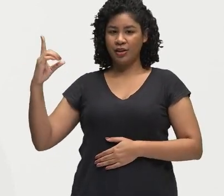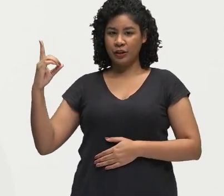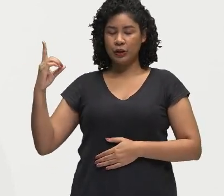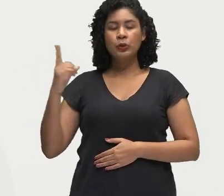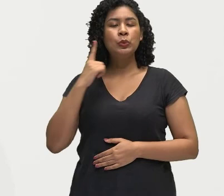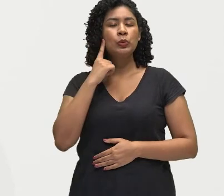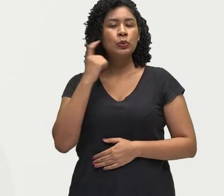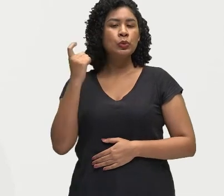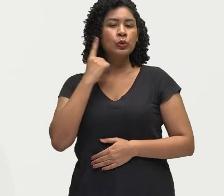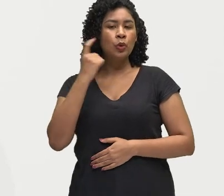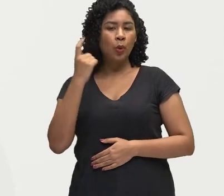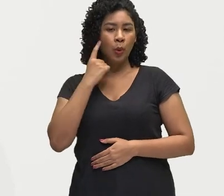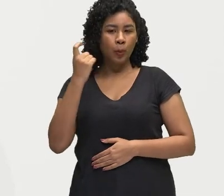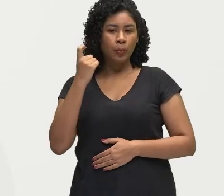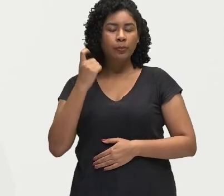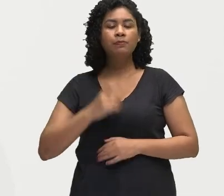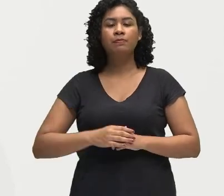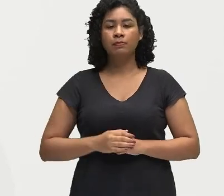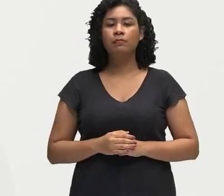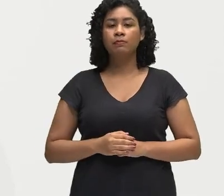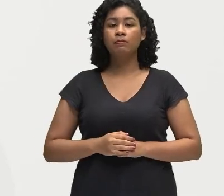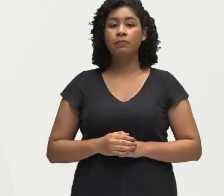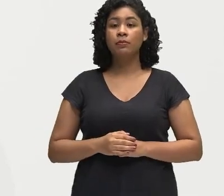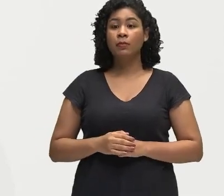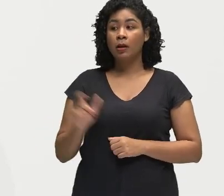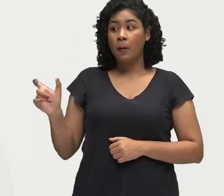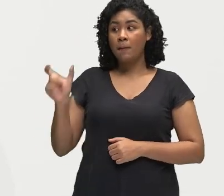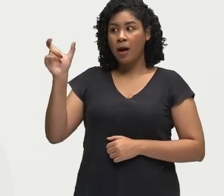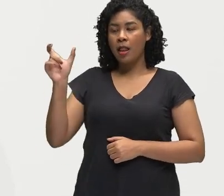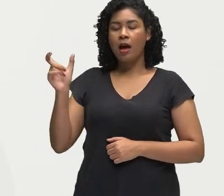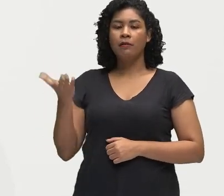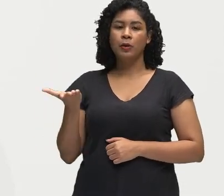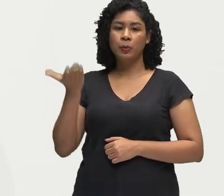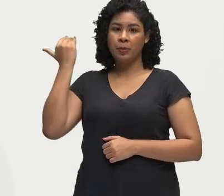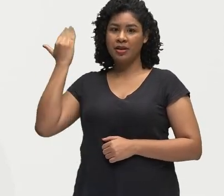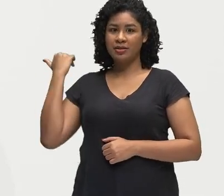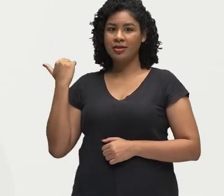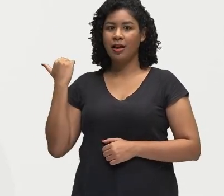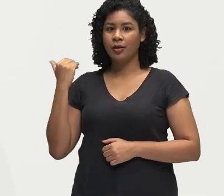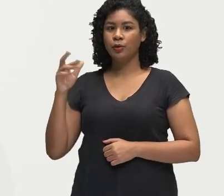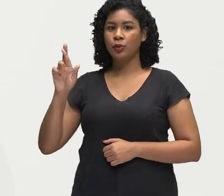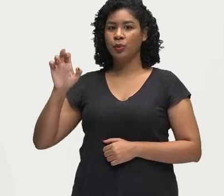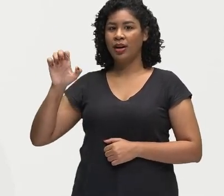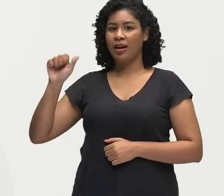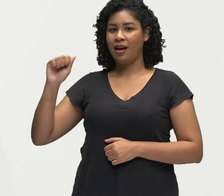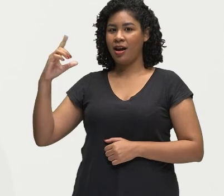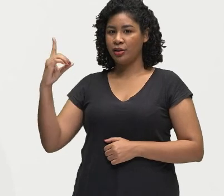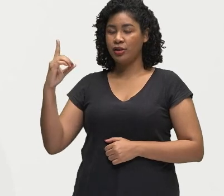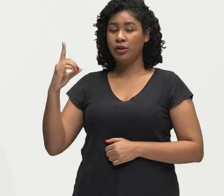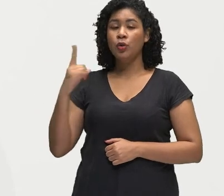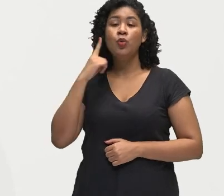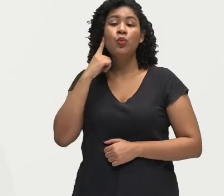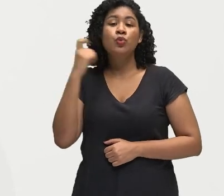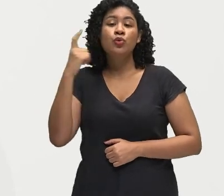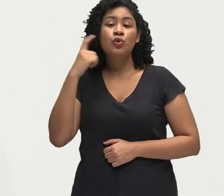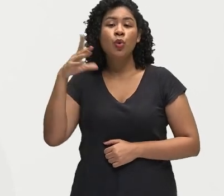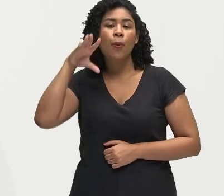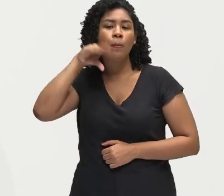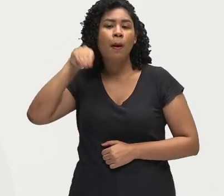read, read. E a forma do passado você vai ler read,